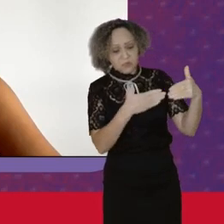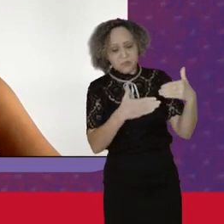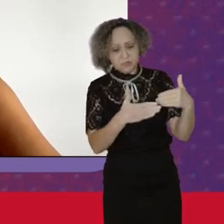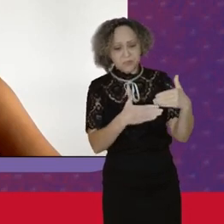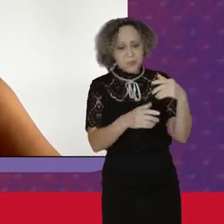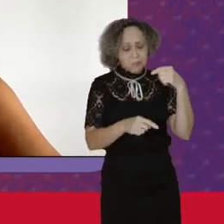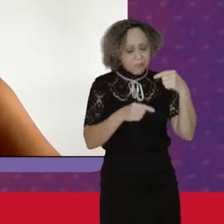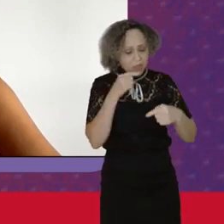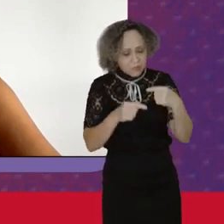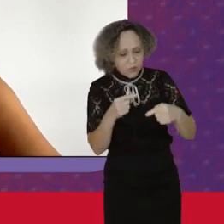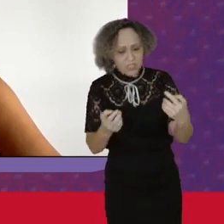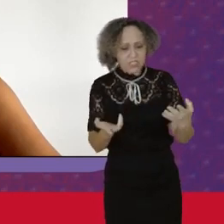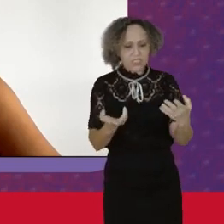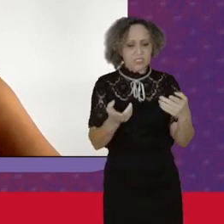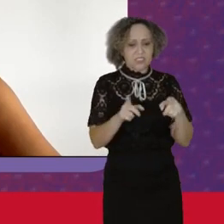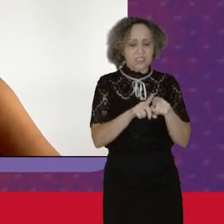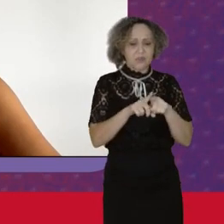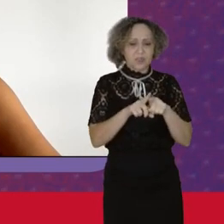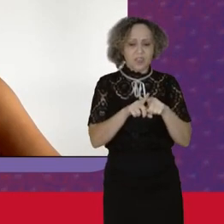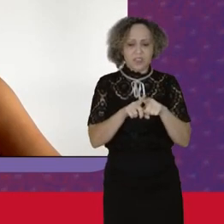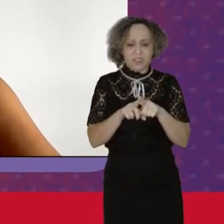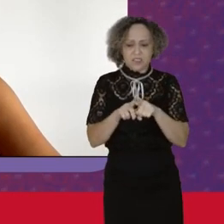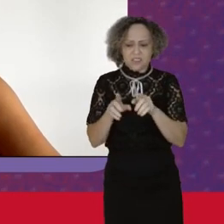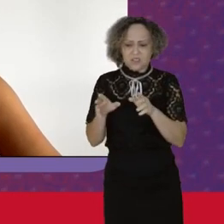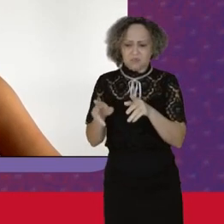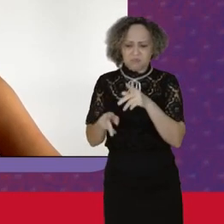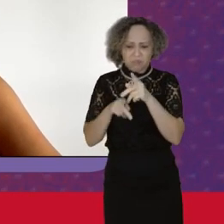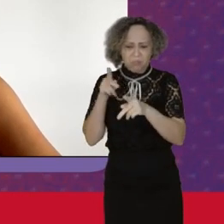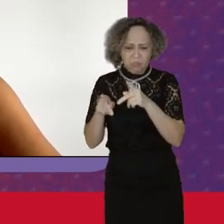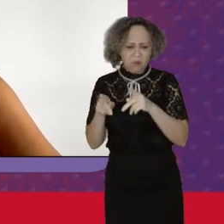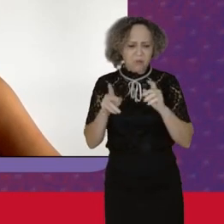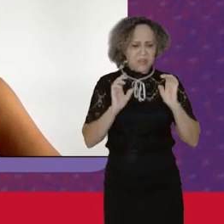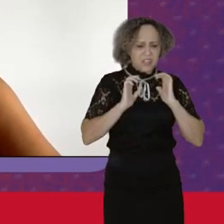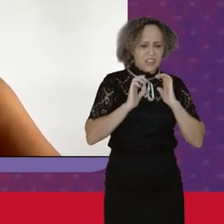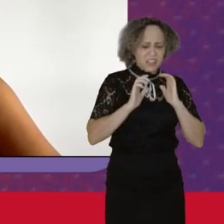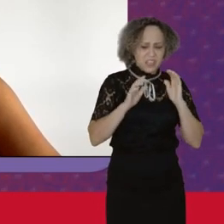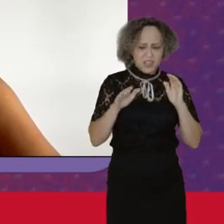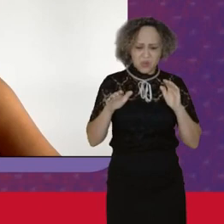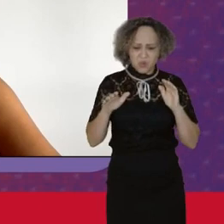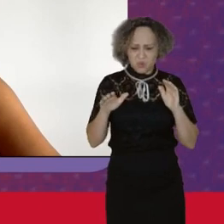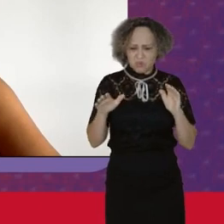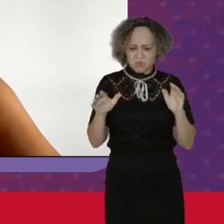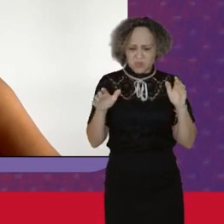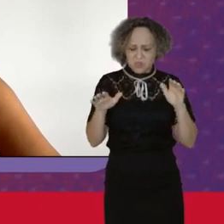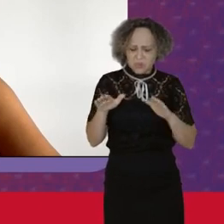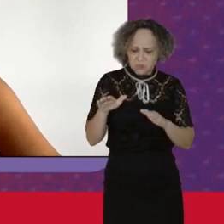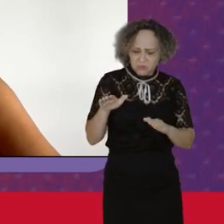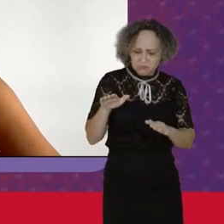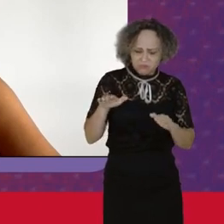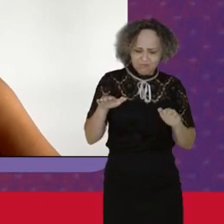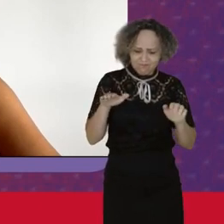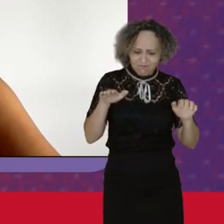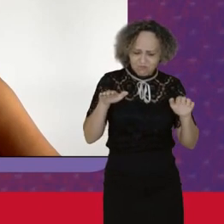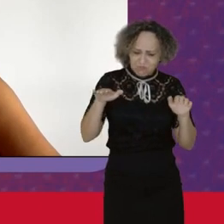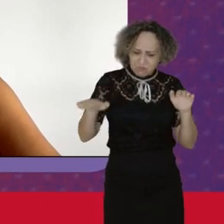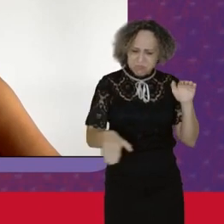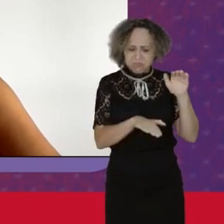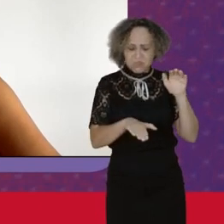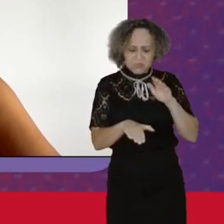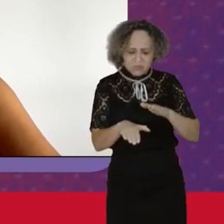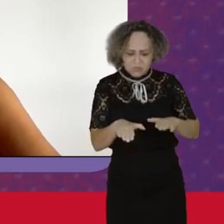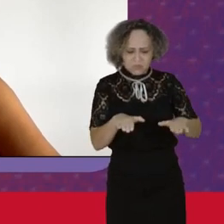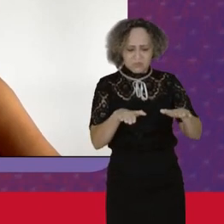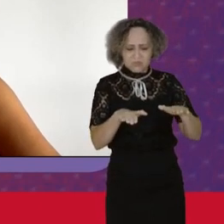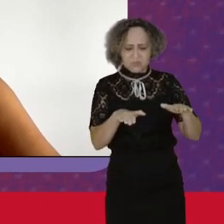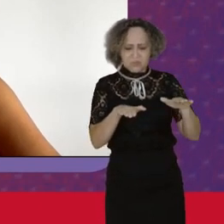relações e diminuição da desigualdade no nosso país, né. Então, eu acho que isso está colocado. A gente teve aí uma luta muito grande no dia 20